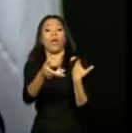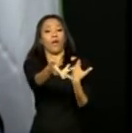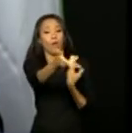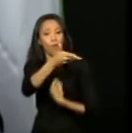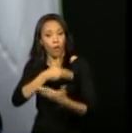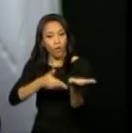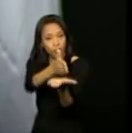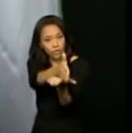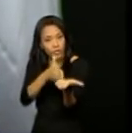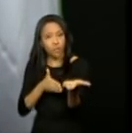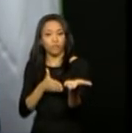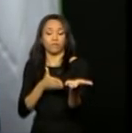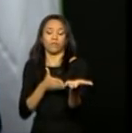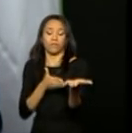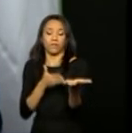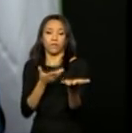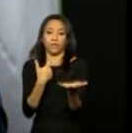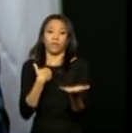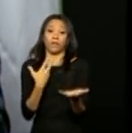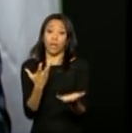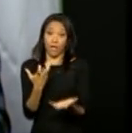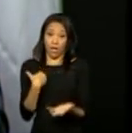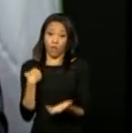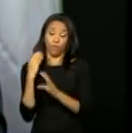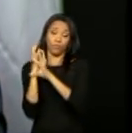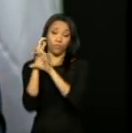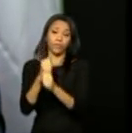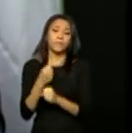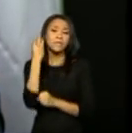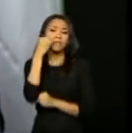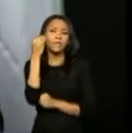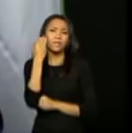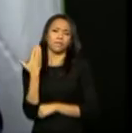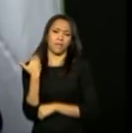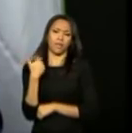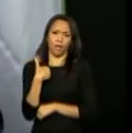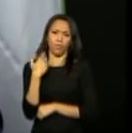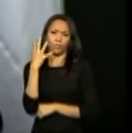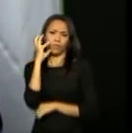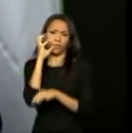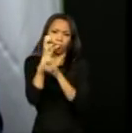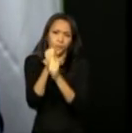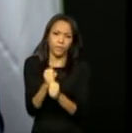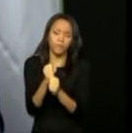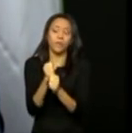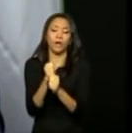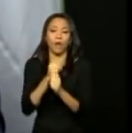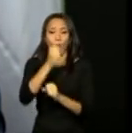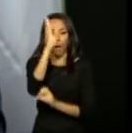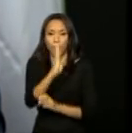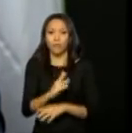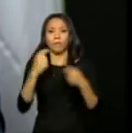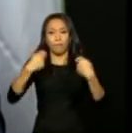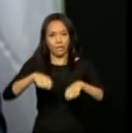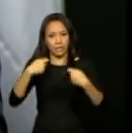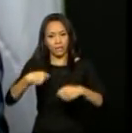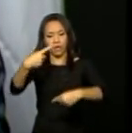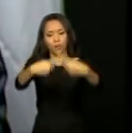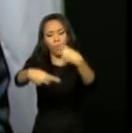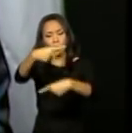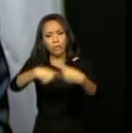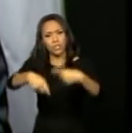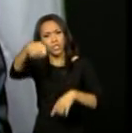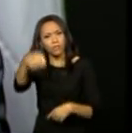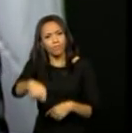compartilhadas. Trago da experiência anterior a convicção de que o Brasil precisa de uma política vigorosa para